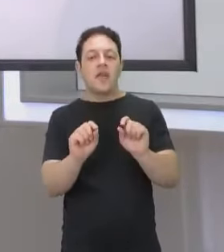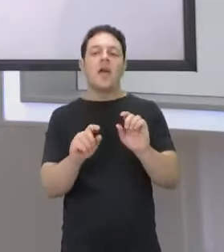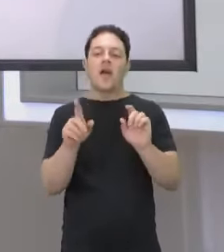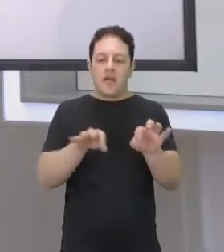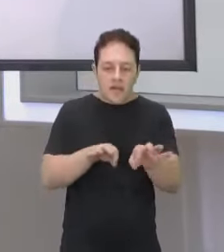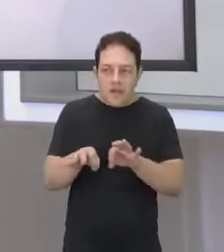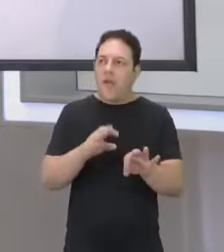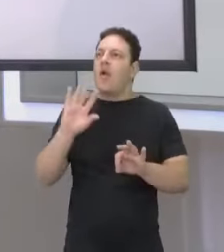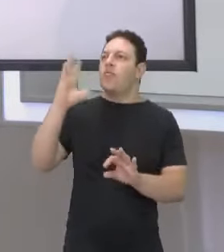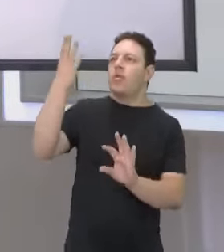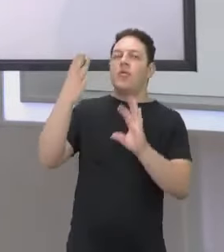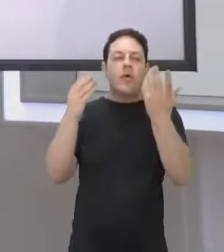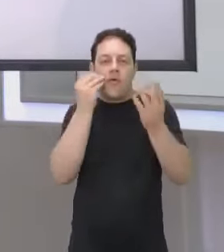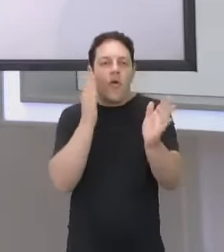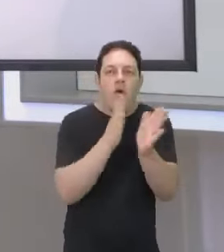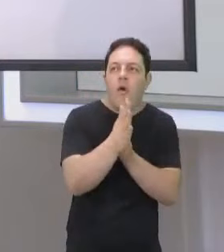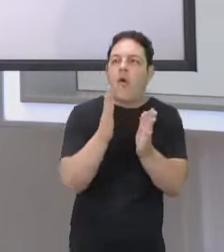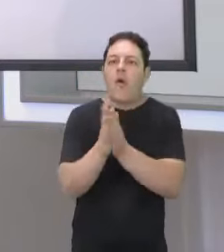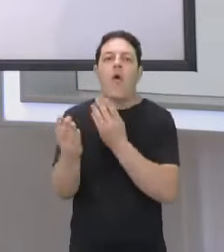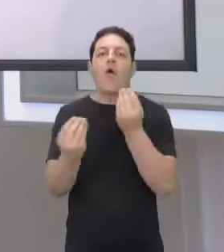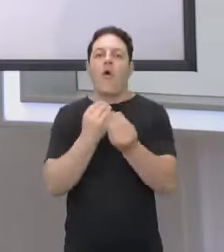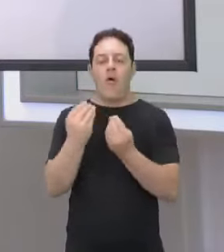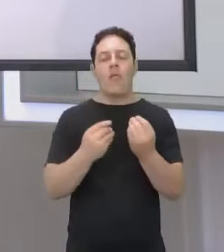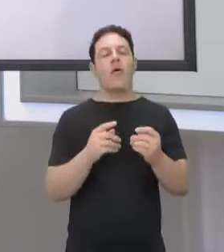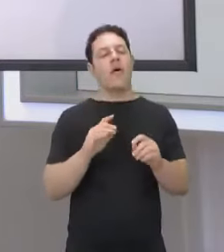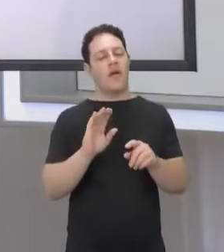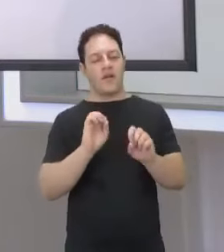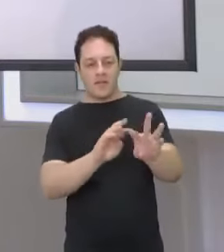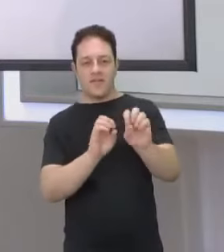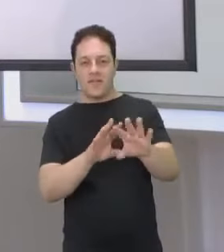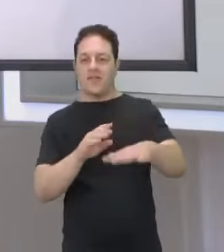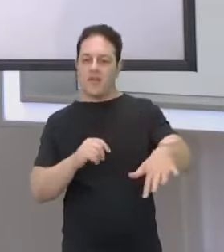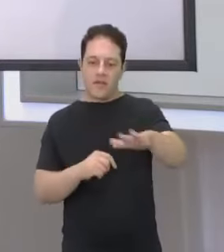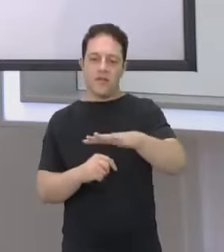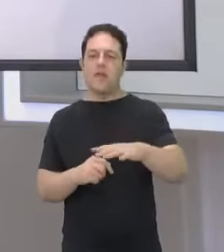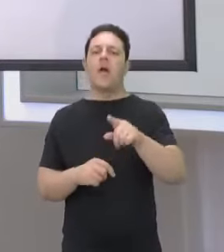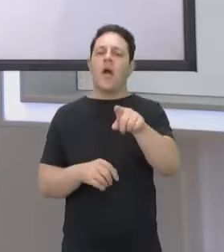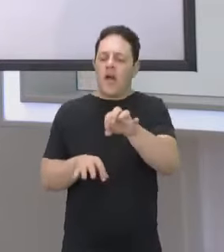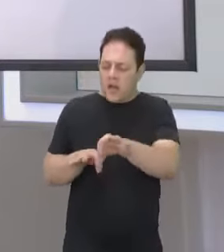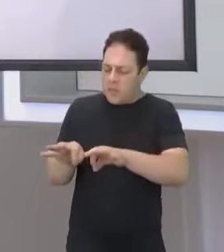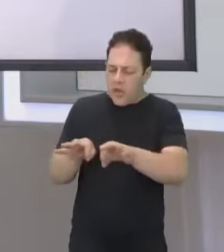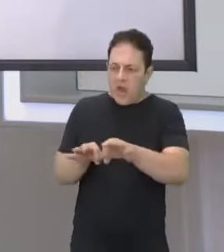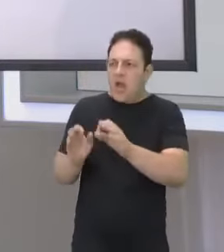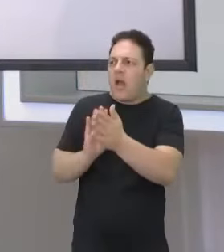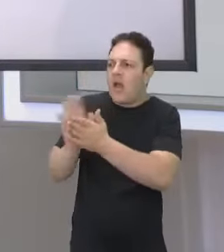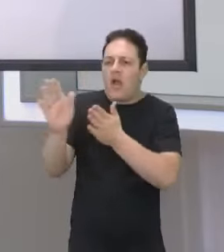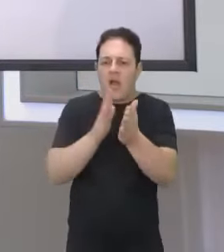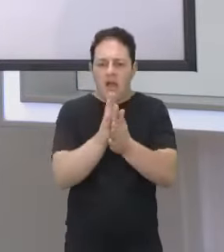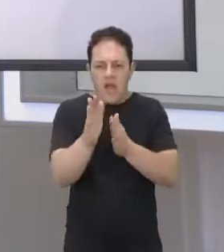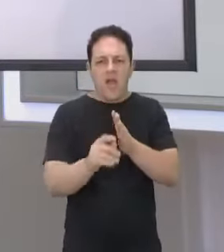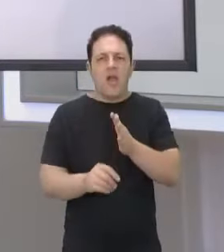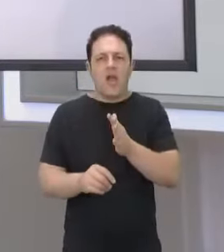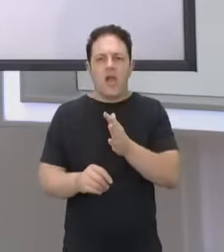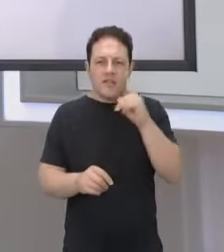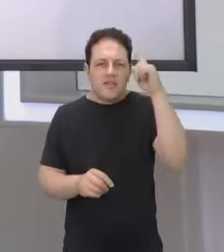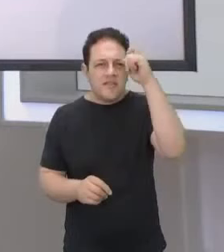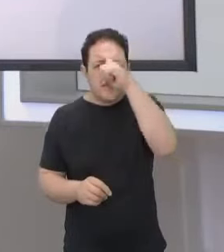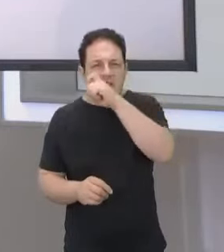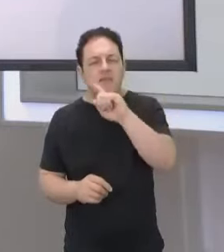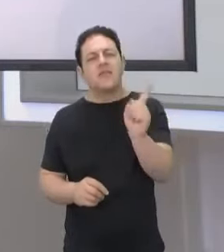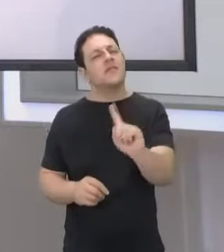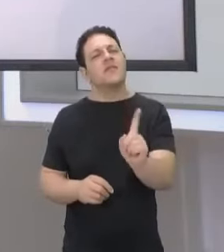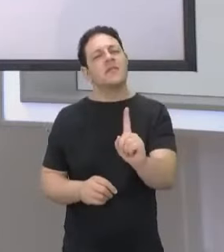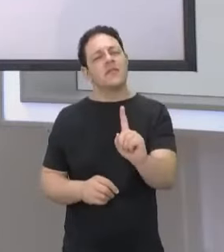de enfrentamento e contingência. Como é que eu faço esse plano? Não é um bicho de 7 cabeças. Né? Eu